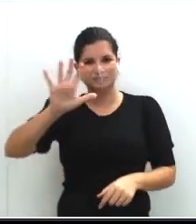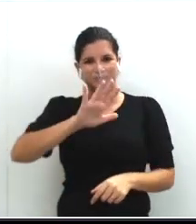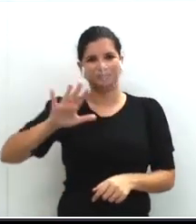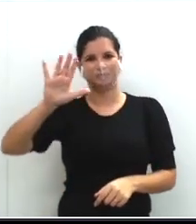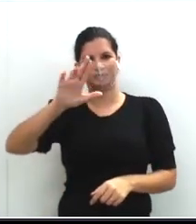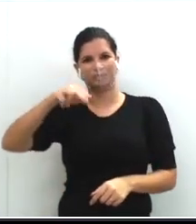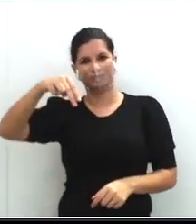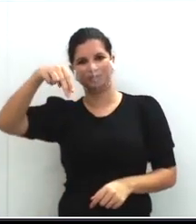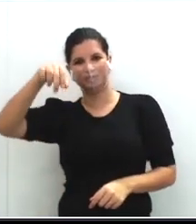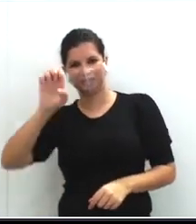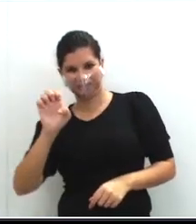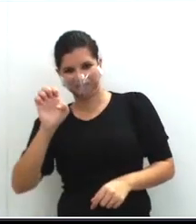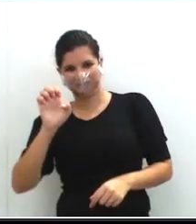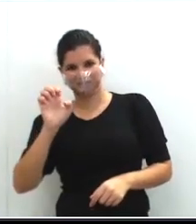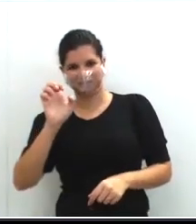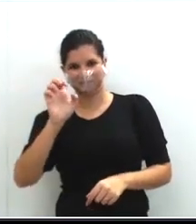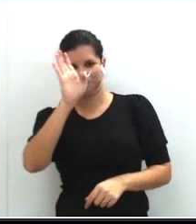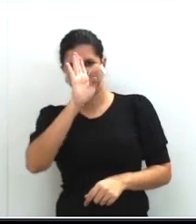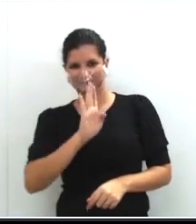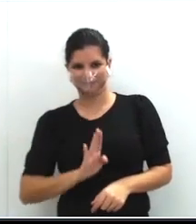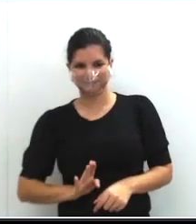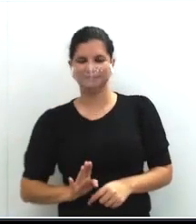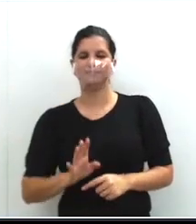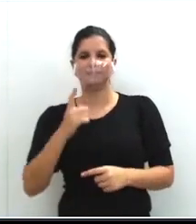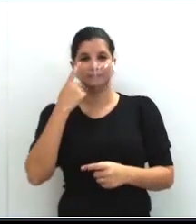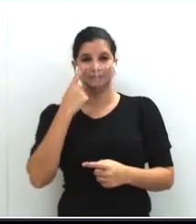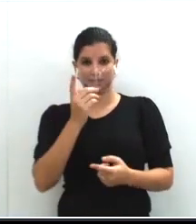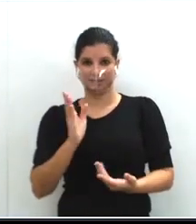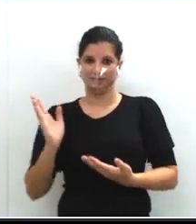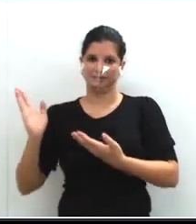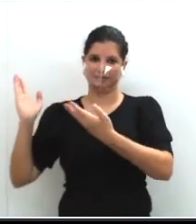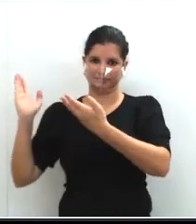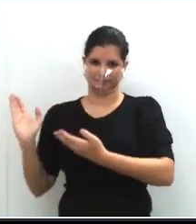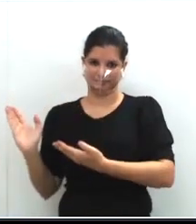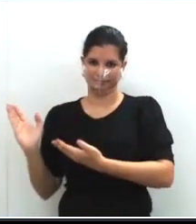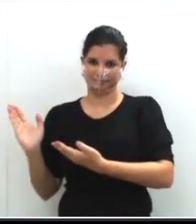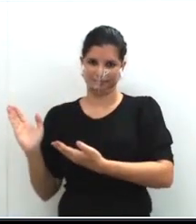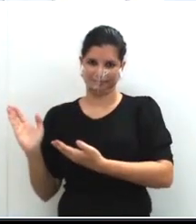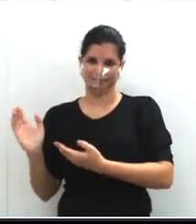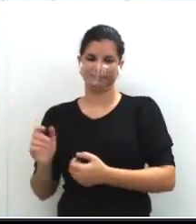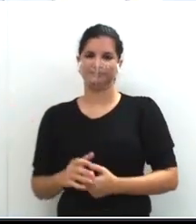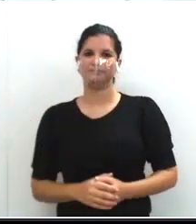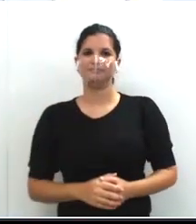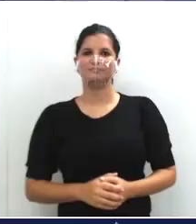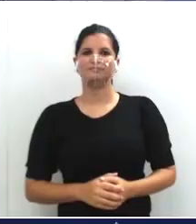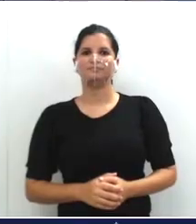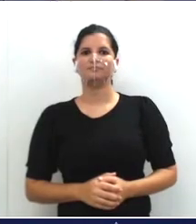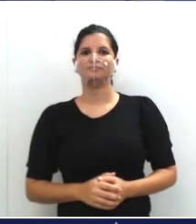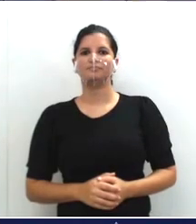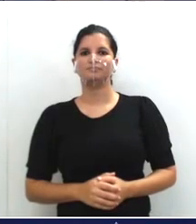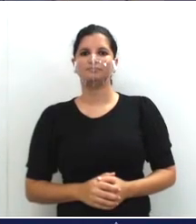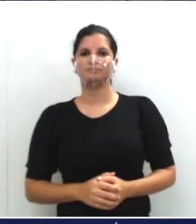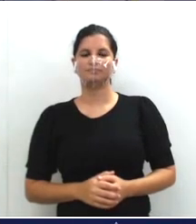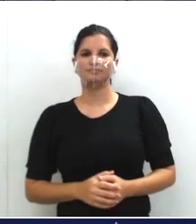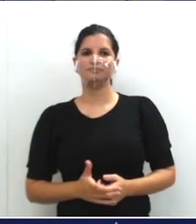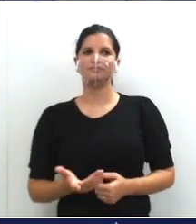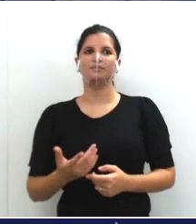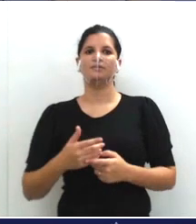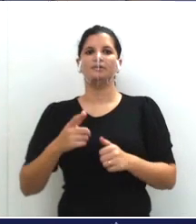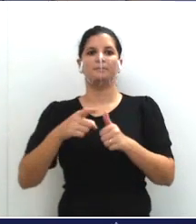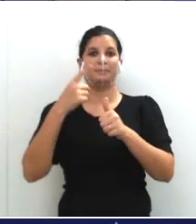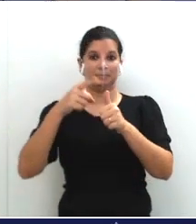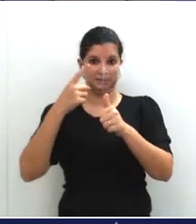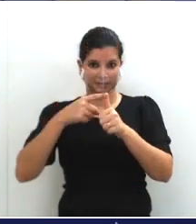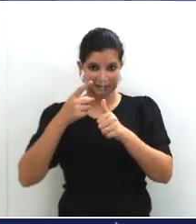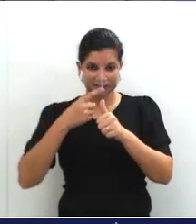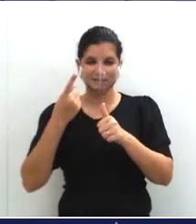do nosso país. Então, observa aí na telinha quando se fala de usina termoelétrica. A